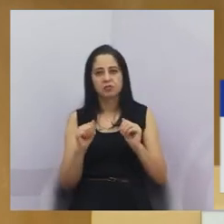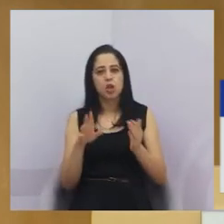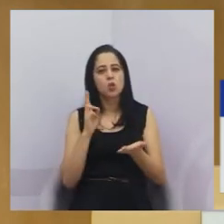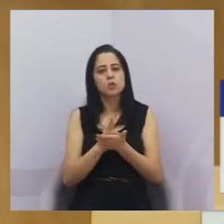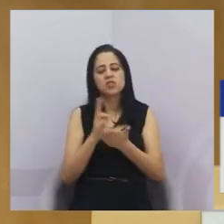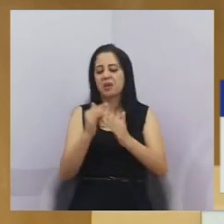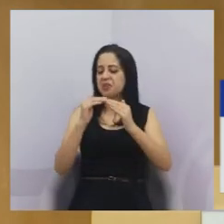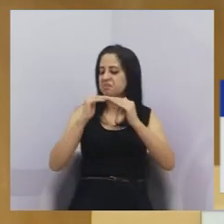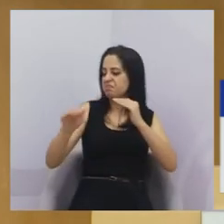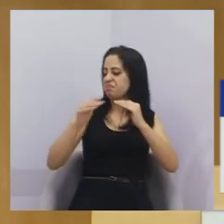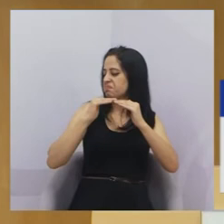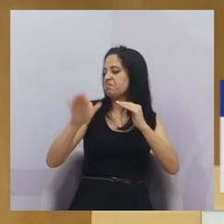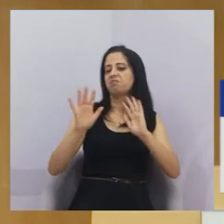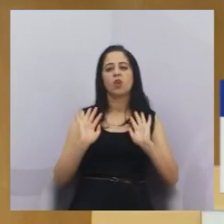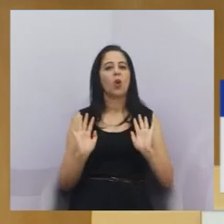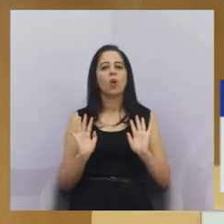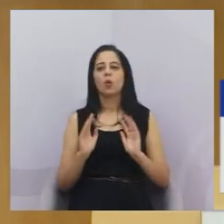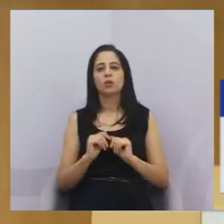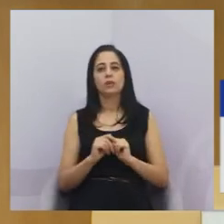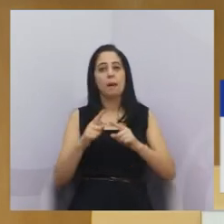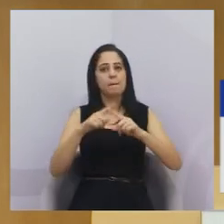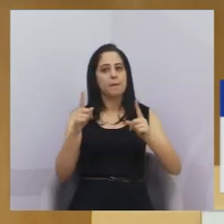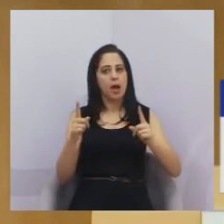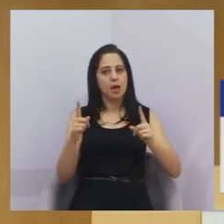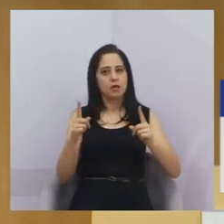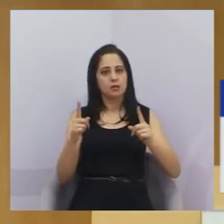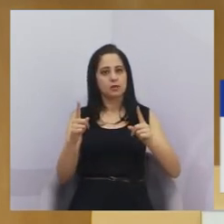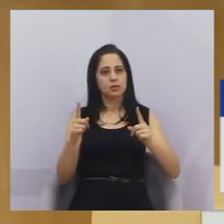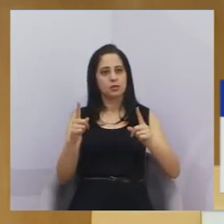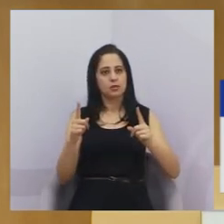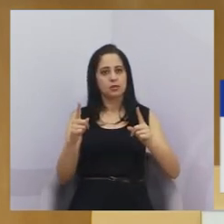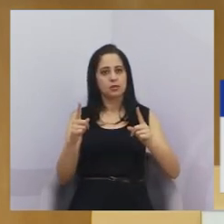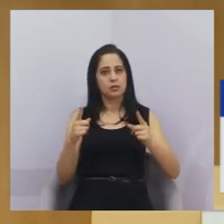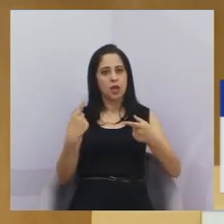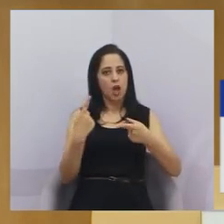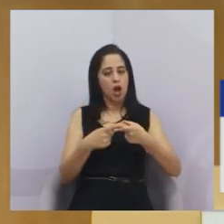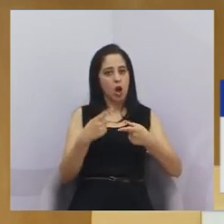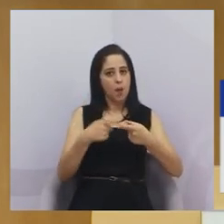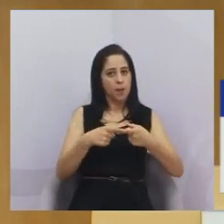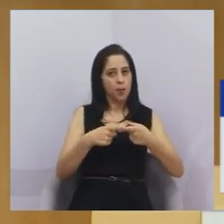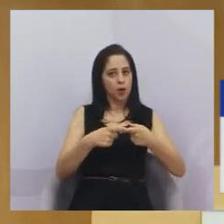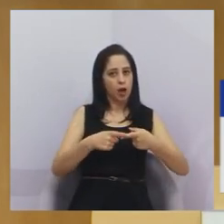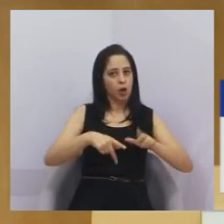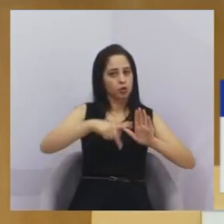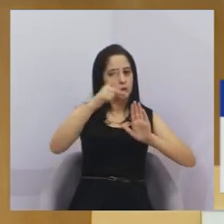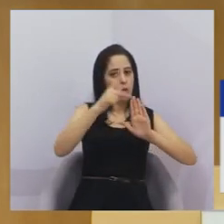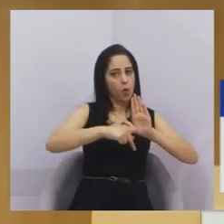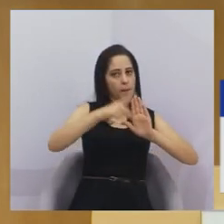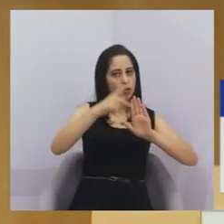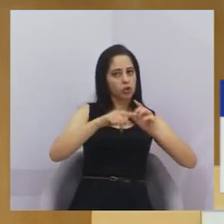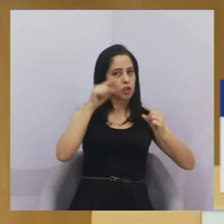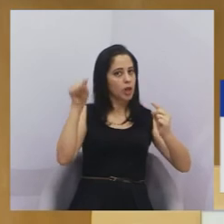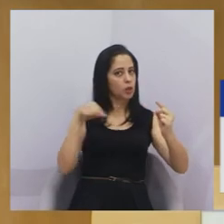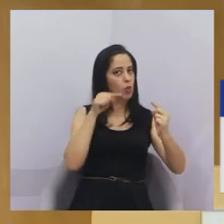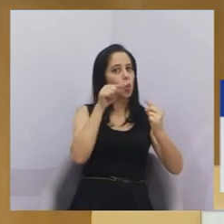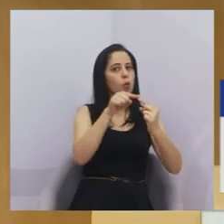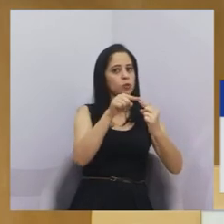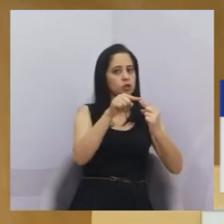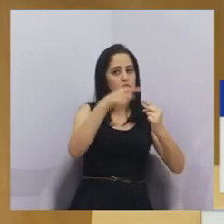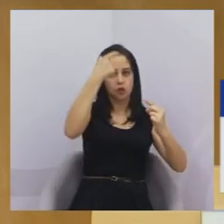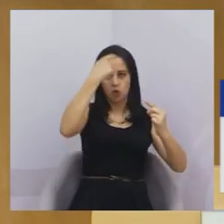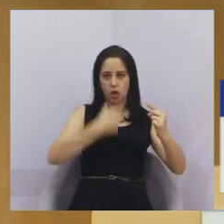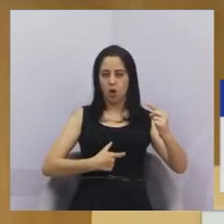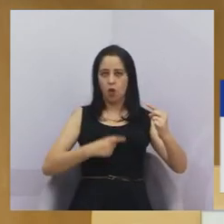Sempre votei contra. Mas, por causa da mensagem do projeto, eu, vereador